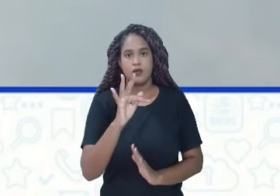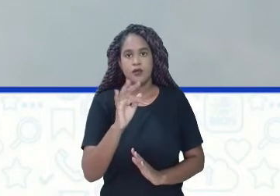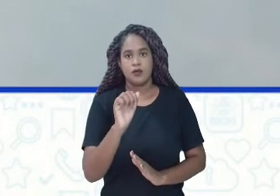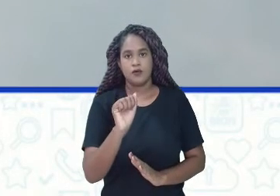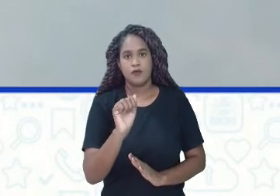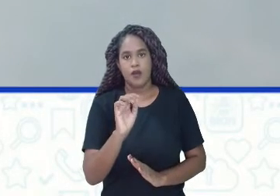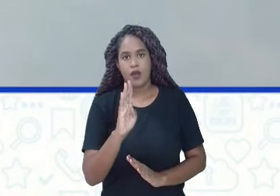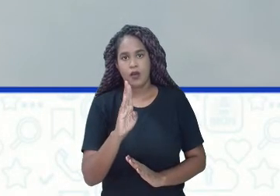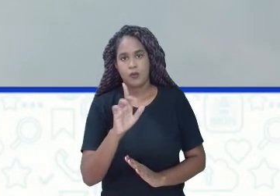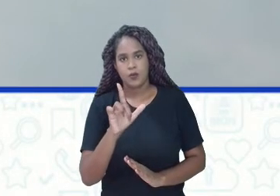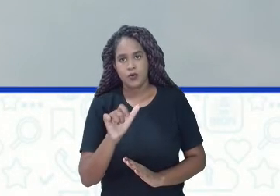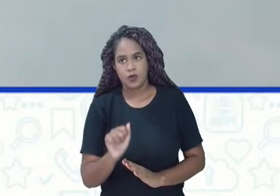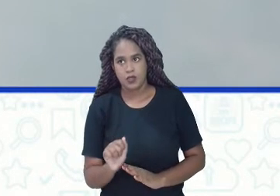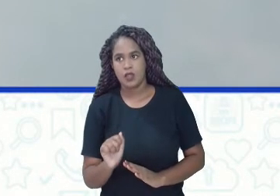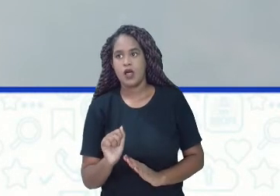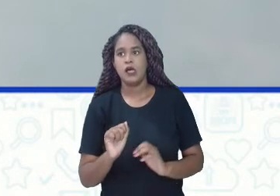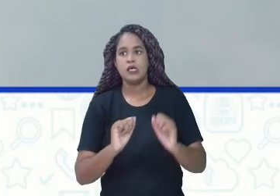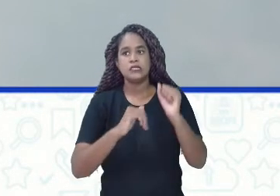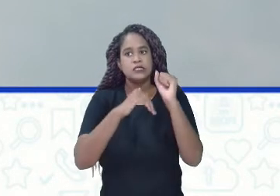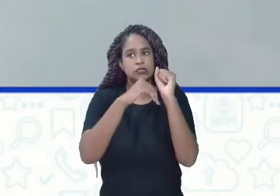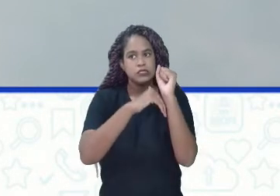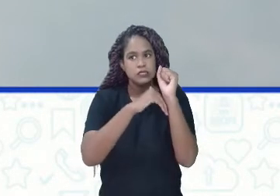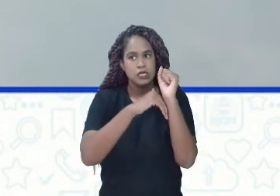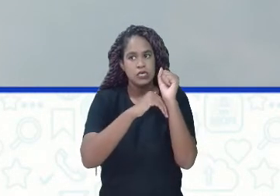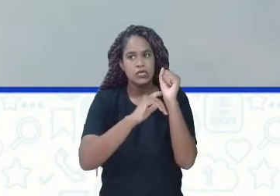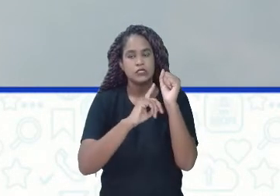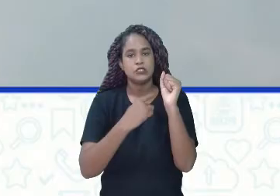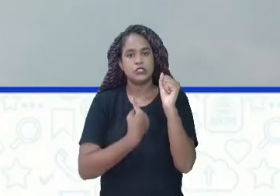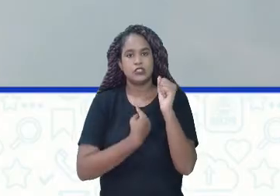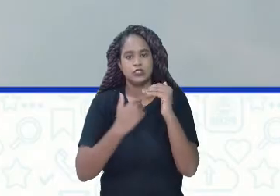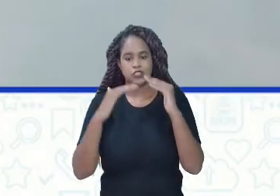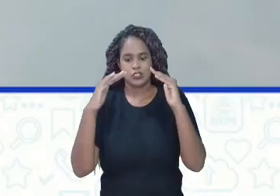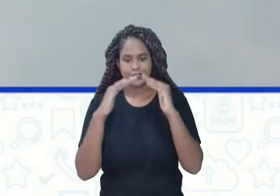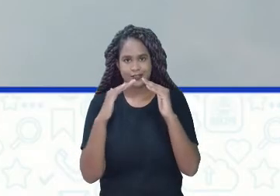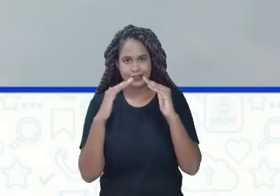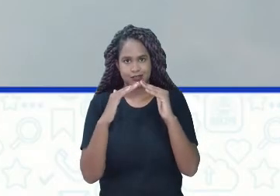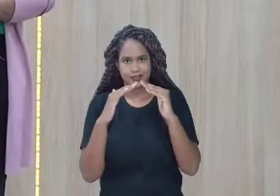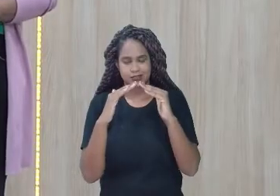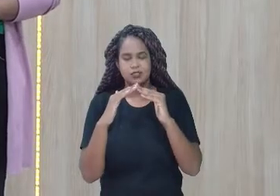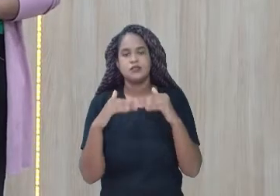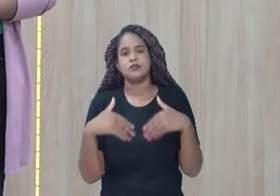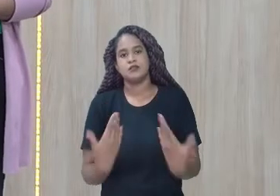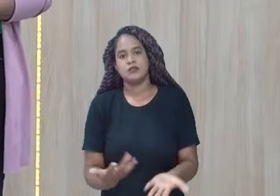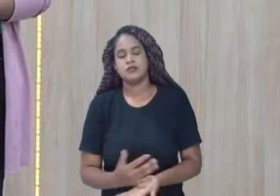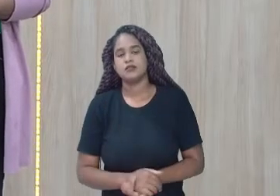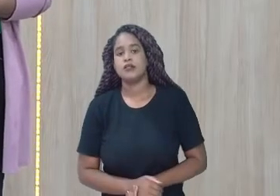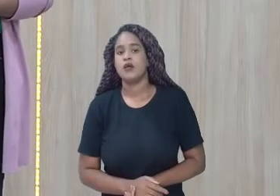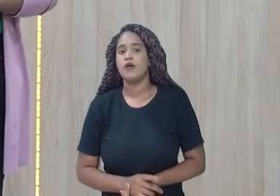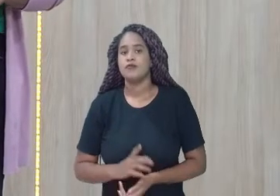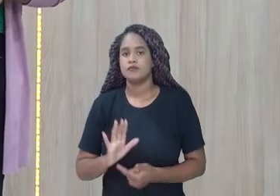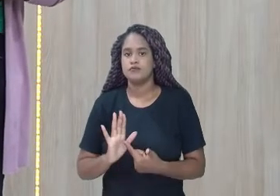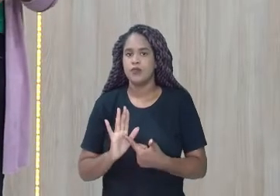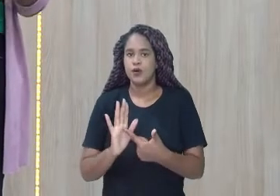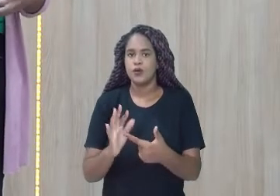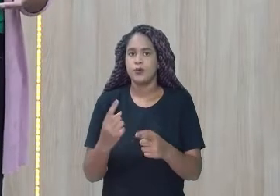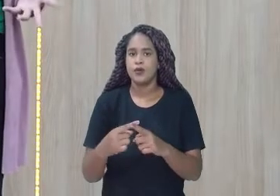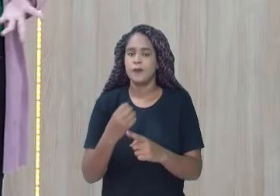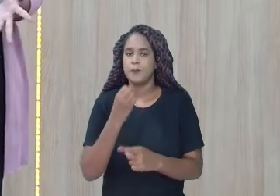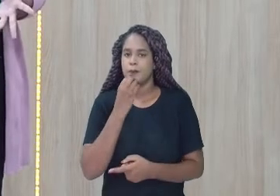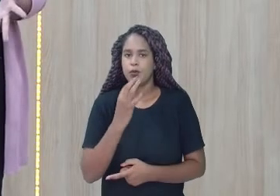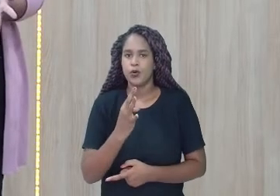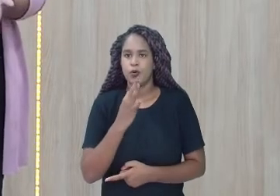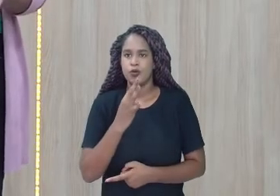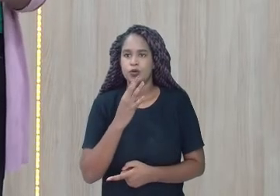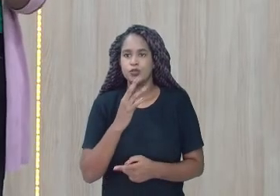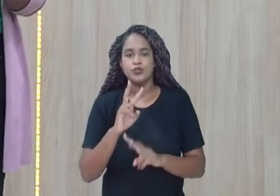Nossa Casa. Eu trouxe uma outra fábula aqui para a gente conhecer um pouquinho mais sobre as narrativas africanas, né? A gente tem tão pouco contato